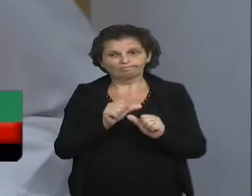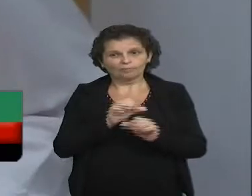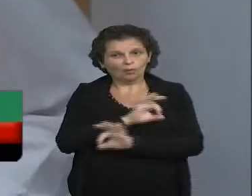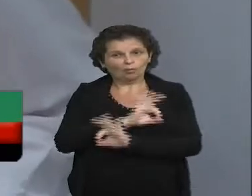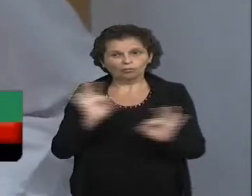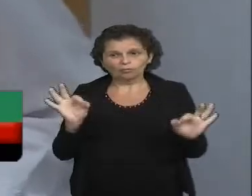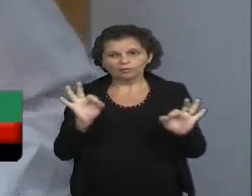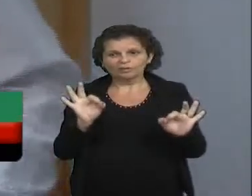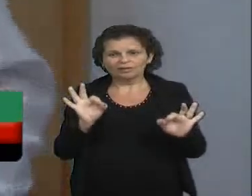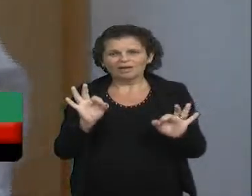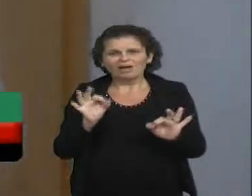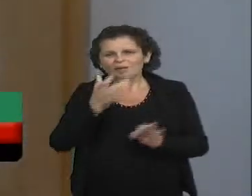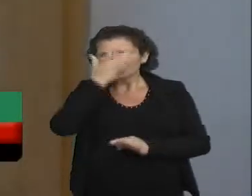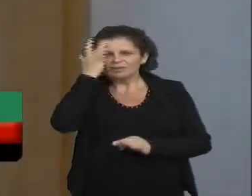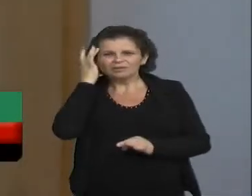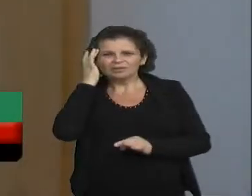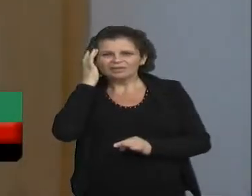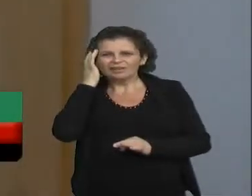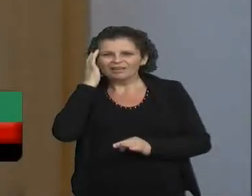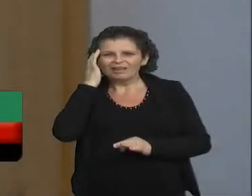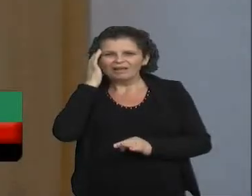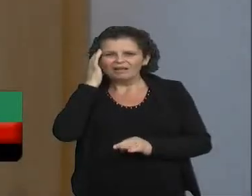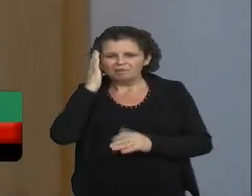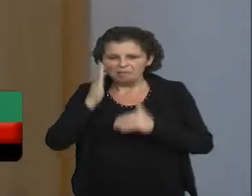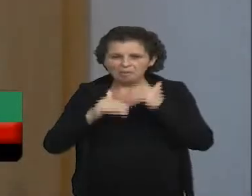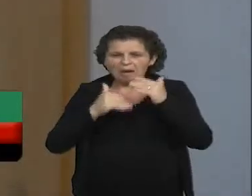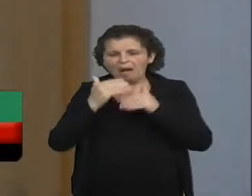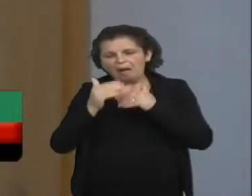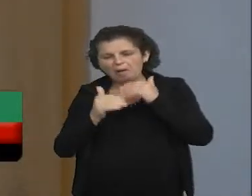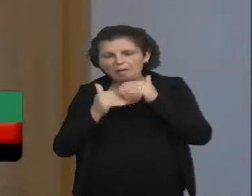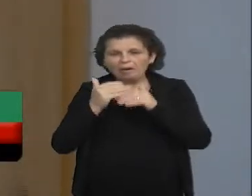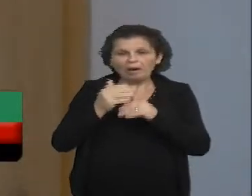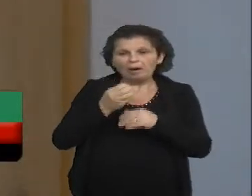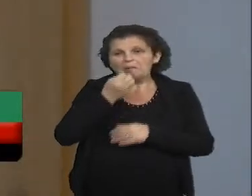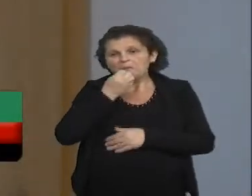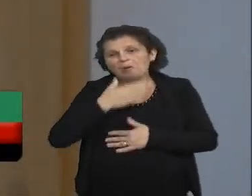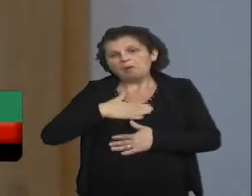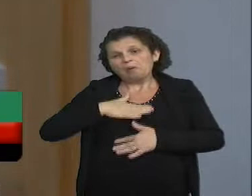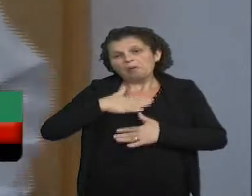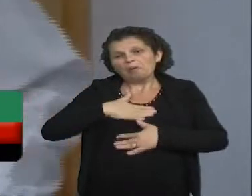absurdo. Cidadão desse ainda tem evolução de pena.